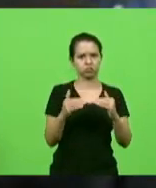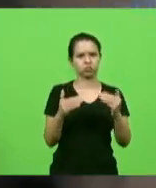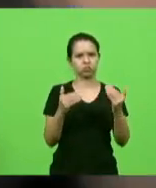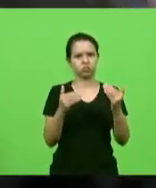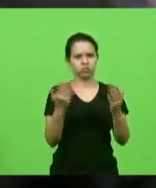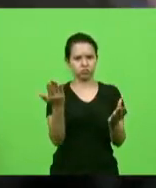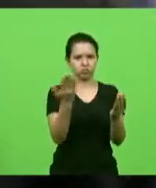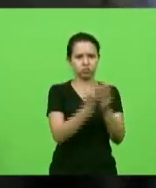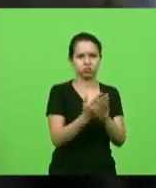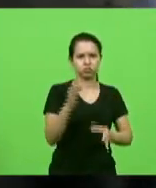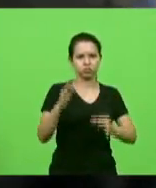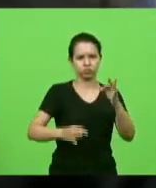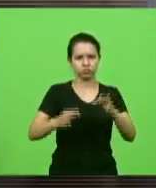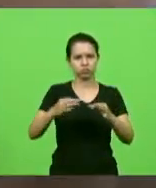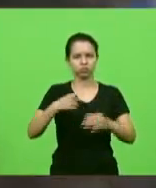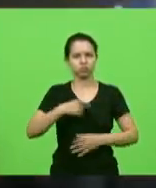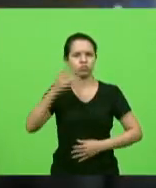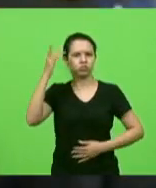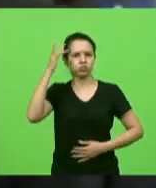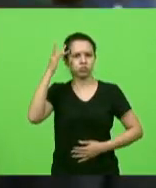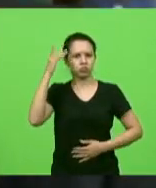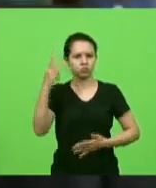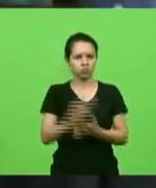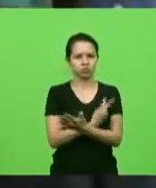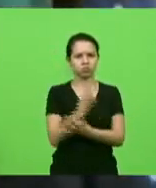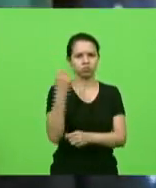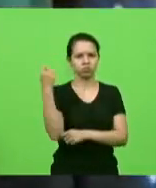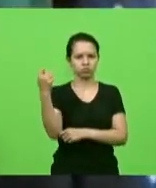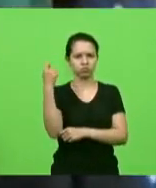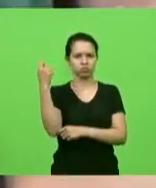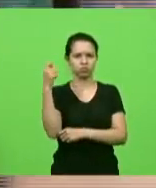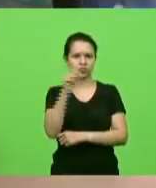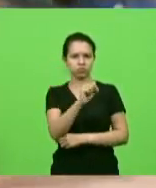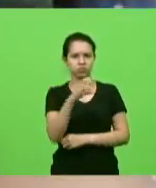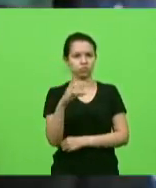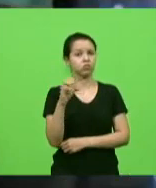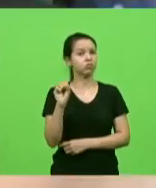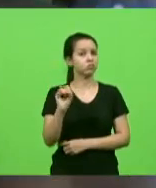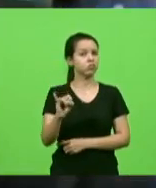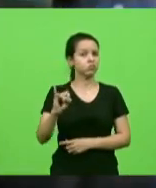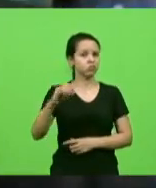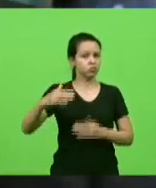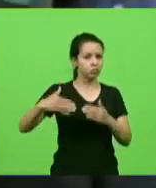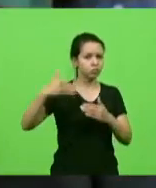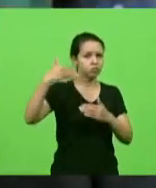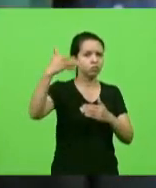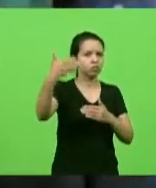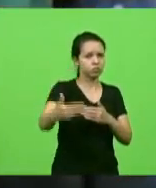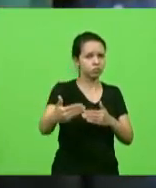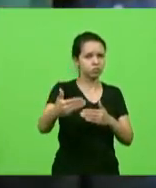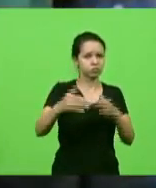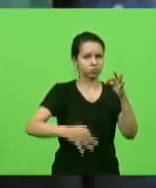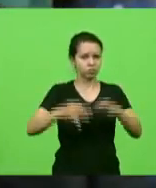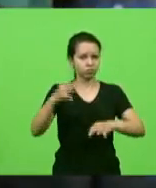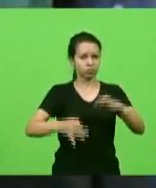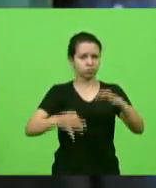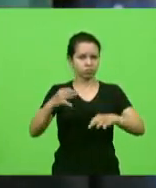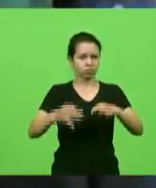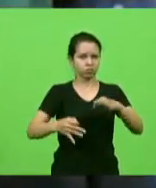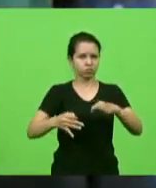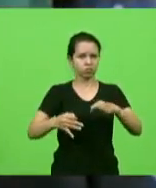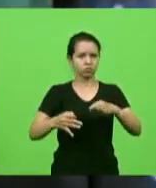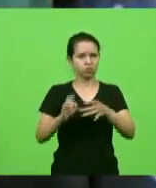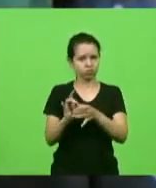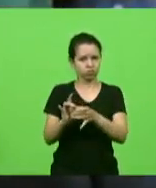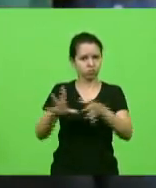judicial eu acho um erro grave para Santa Catarina se lá na frente o judiciário absorver o Governador